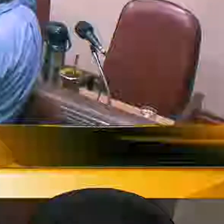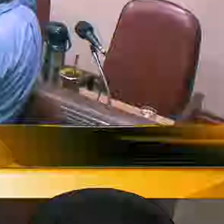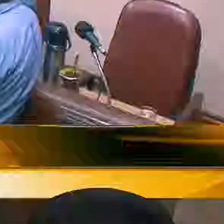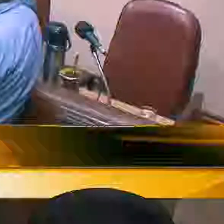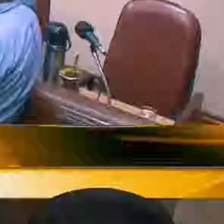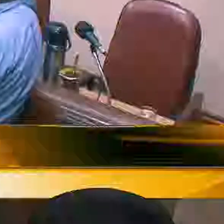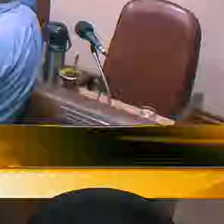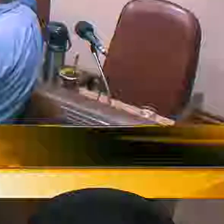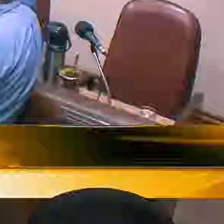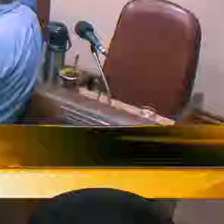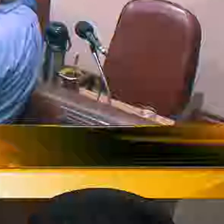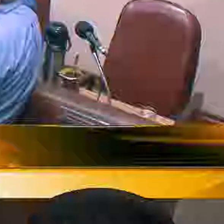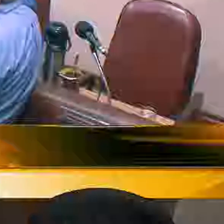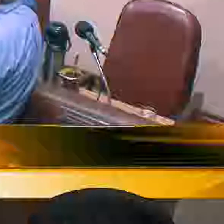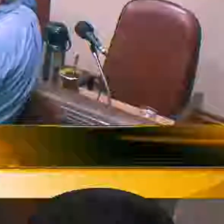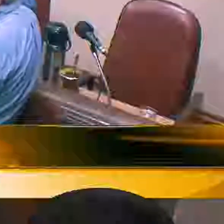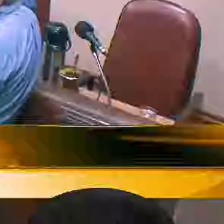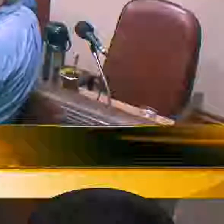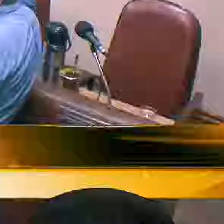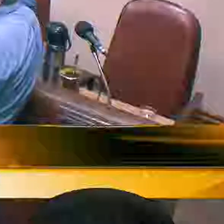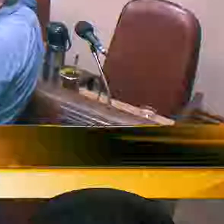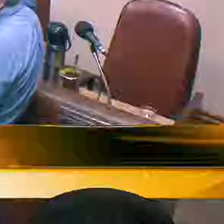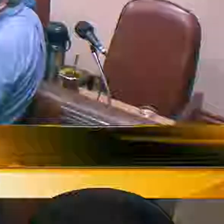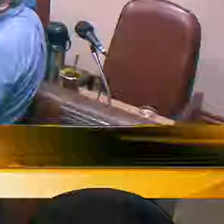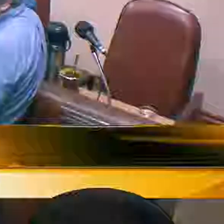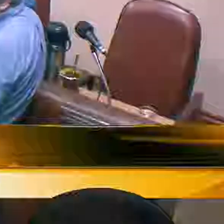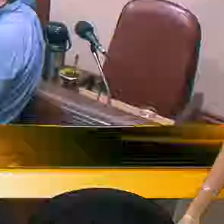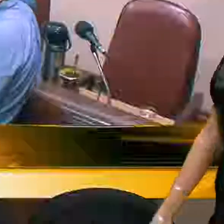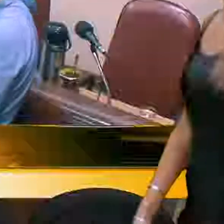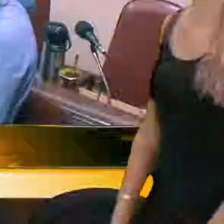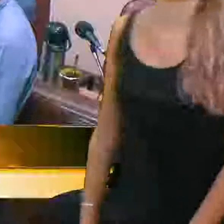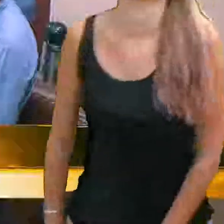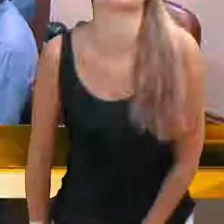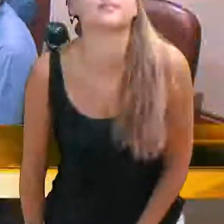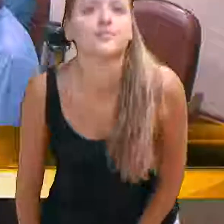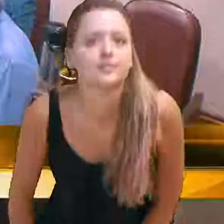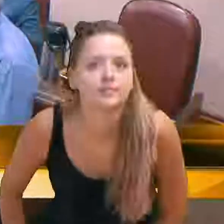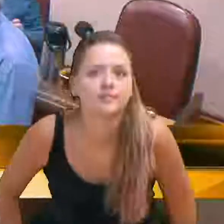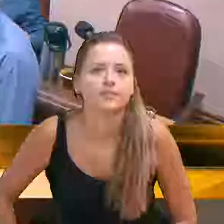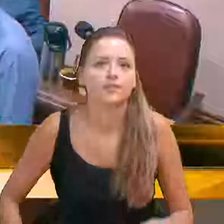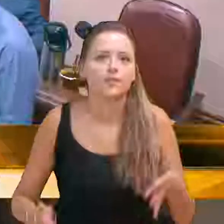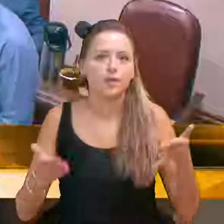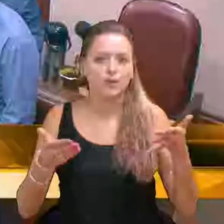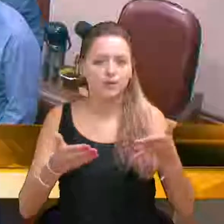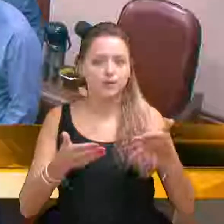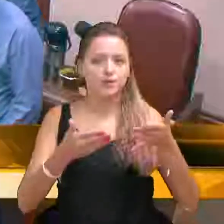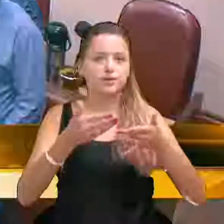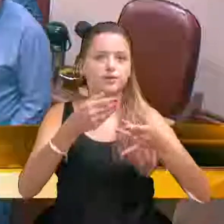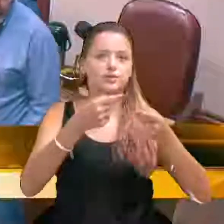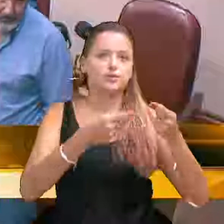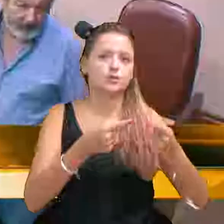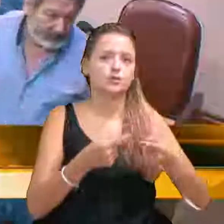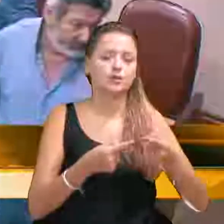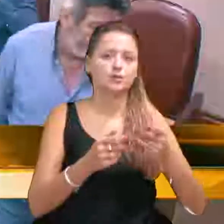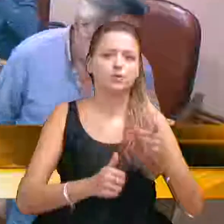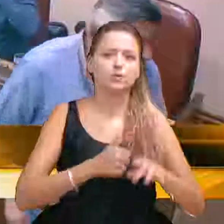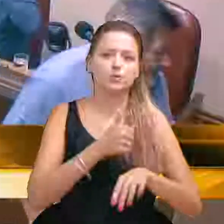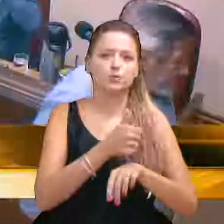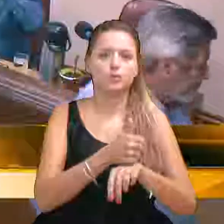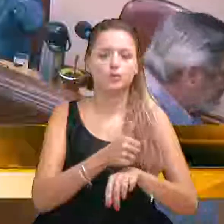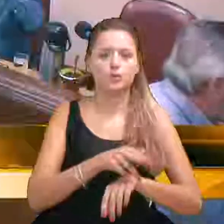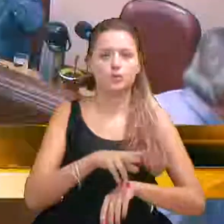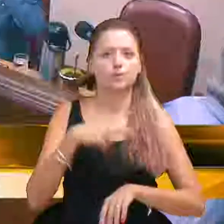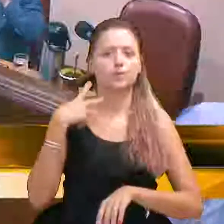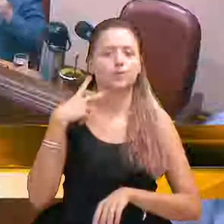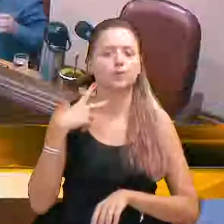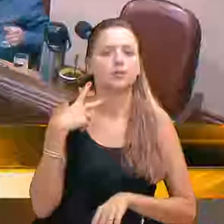Reaberta a sessão, passemos à ordem do dia. Antes, lembrando que, em substituição, o vereador Edson da Rosa, na comissão